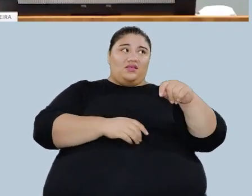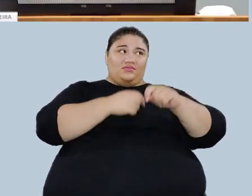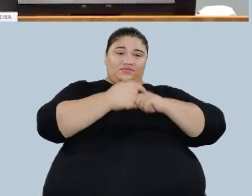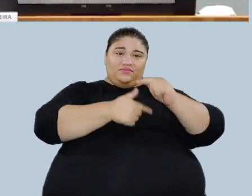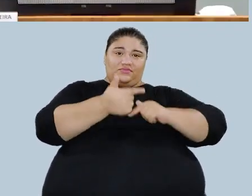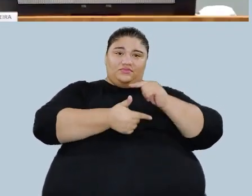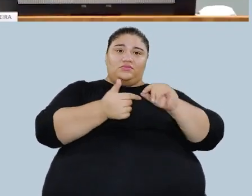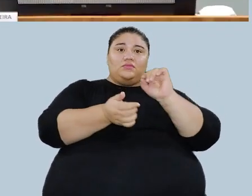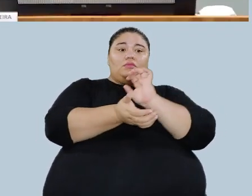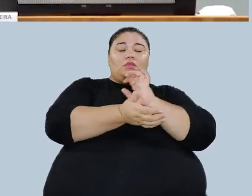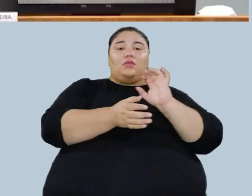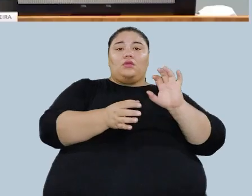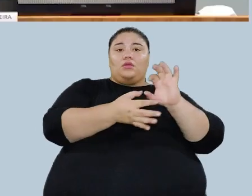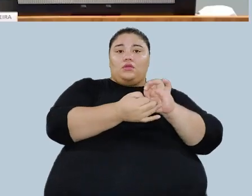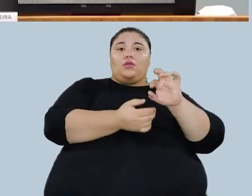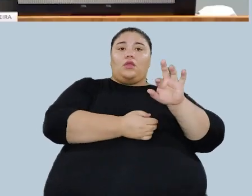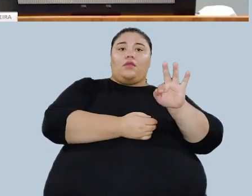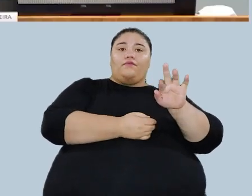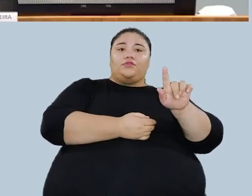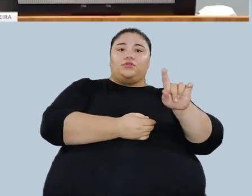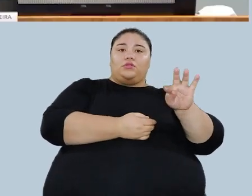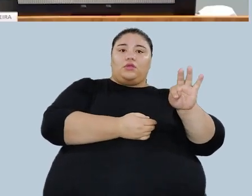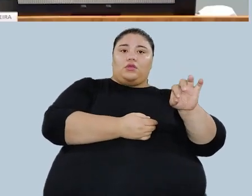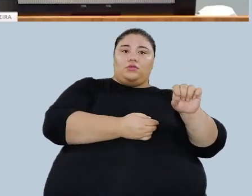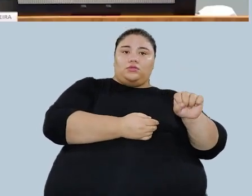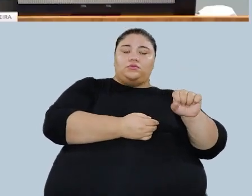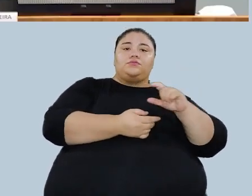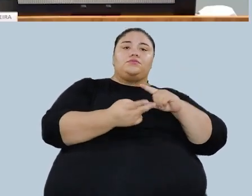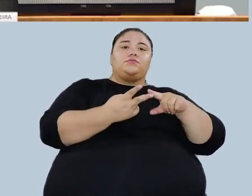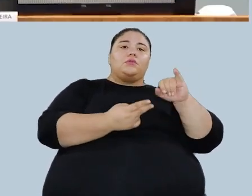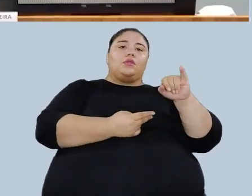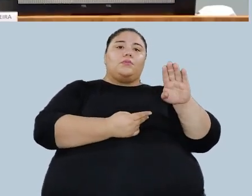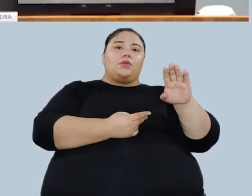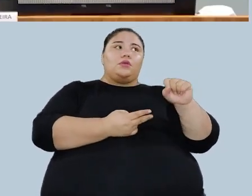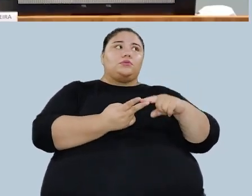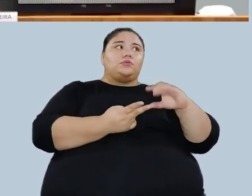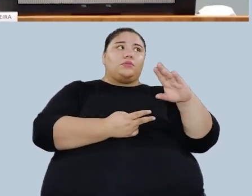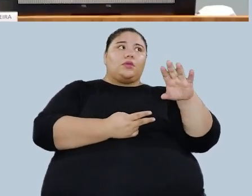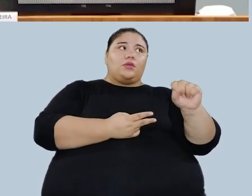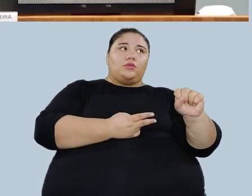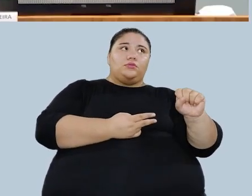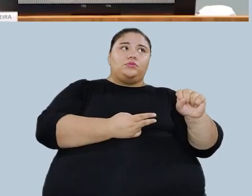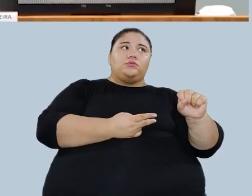operações relacionadas ao FGTS, né, que sofram a incidência do IBS-CBS,